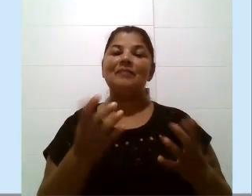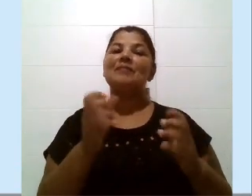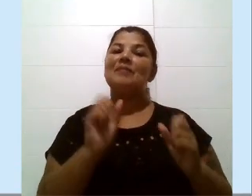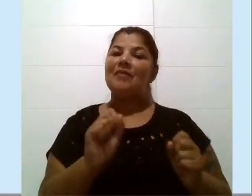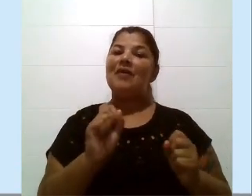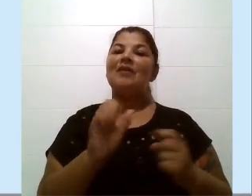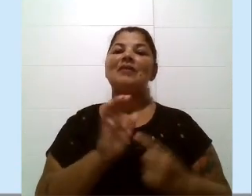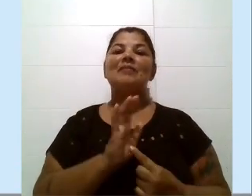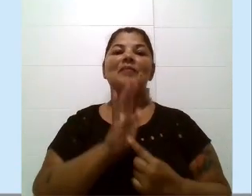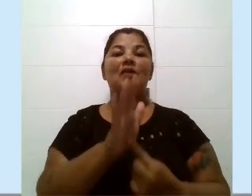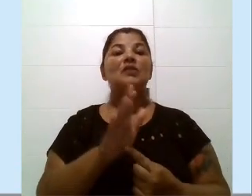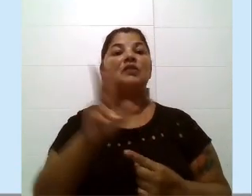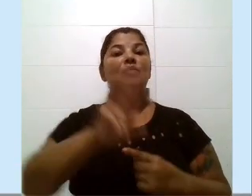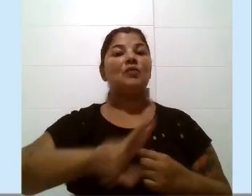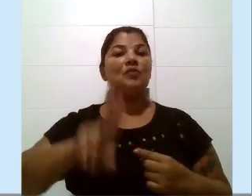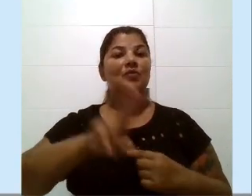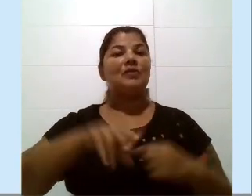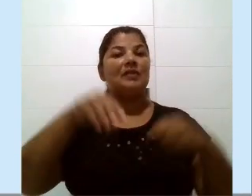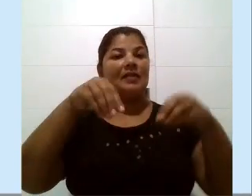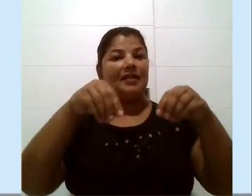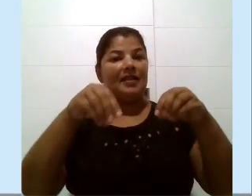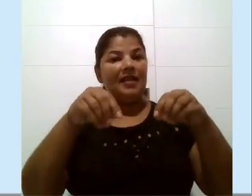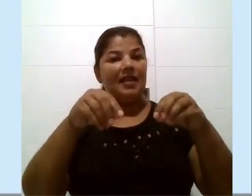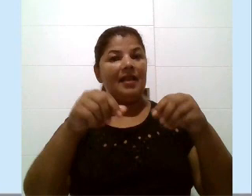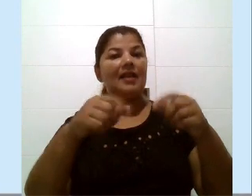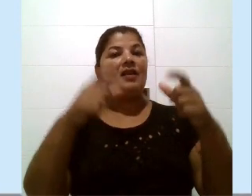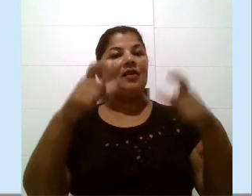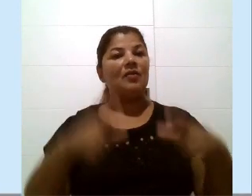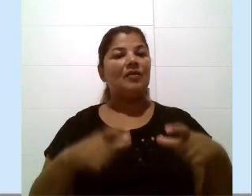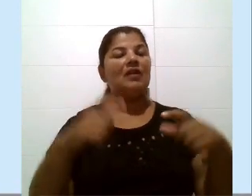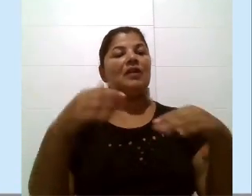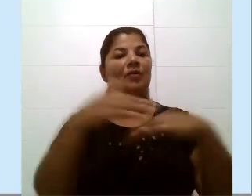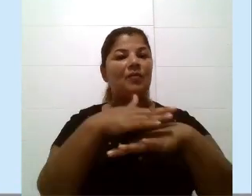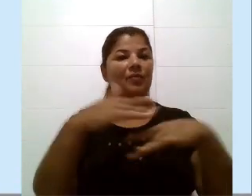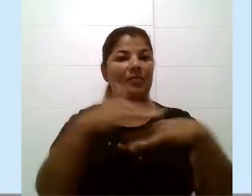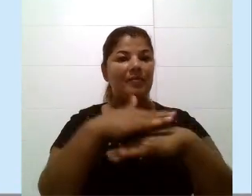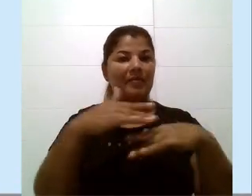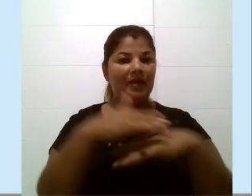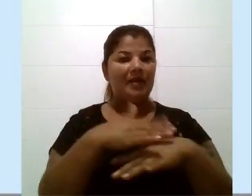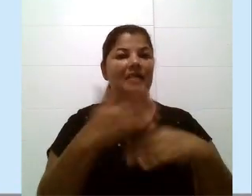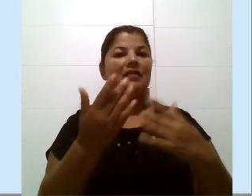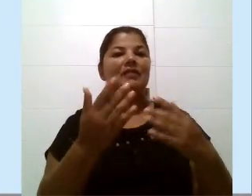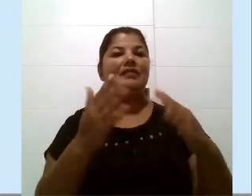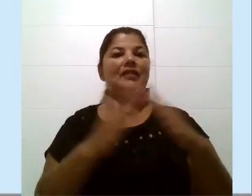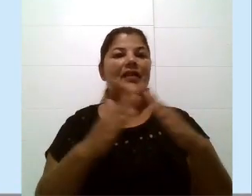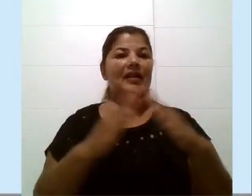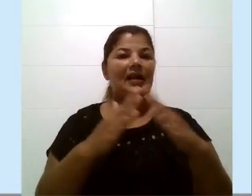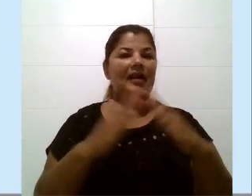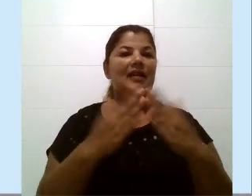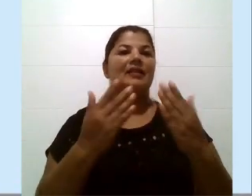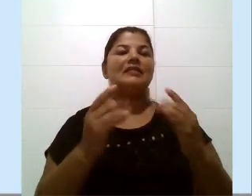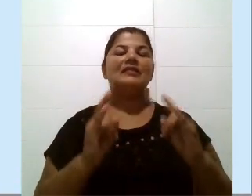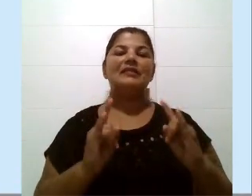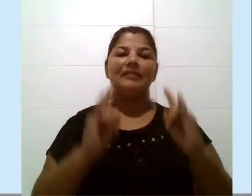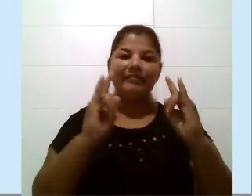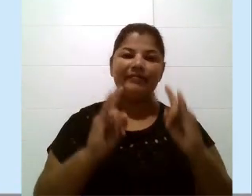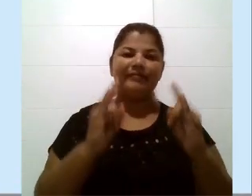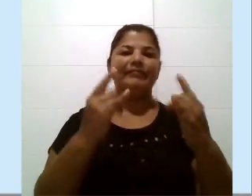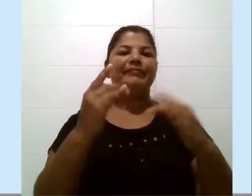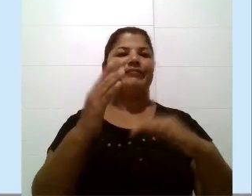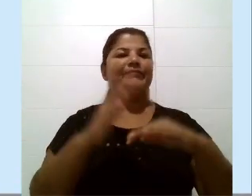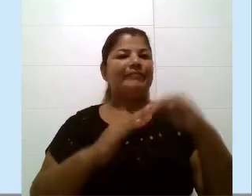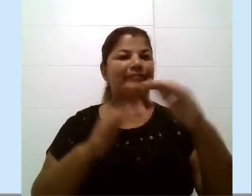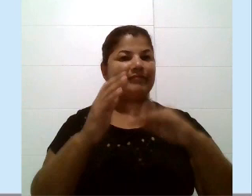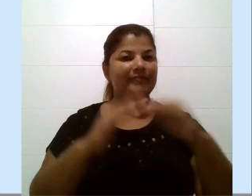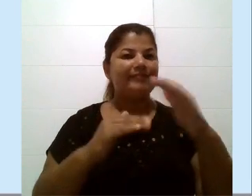citar aí a utilização da terra por meio de ambientes urbanos, tá? Que é a construção de casas, prédios, comércios,